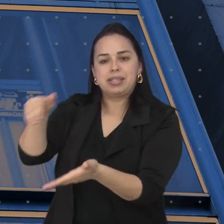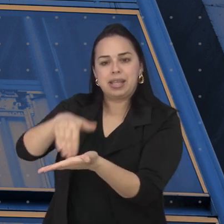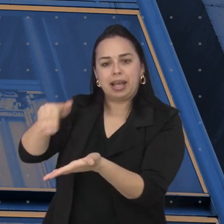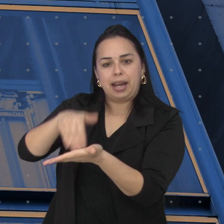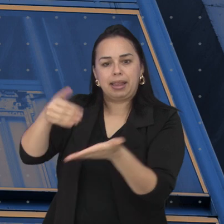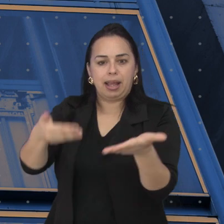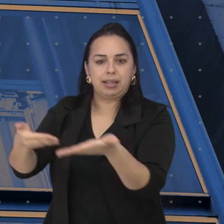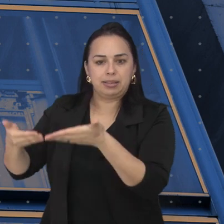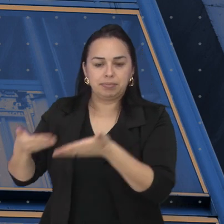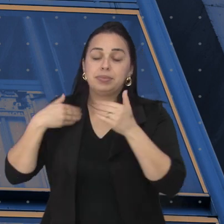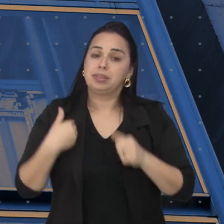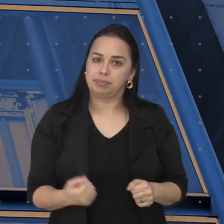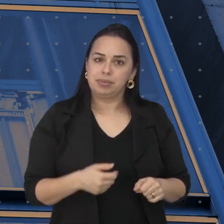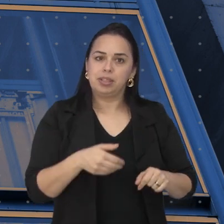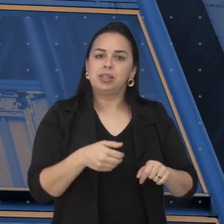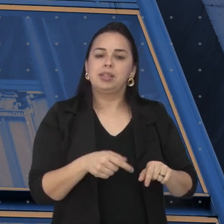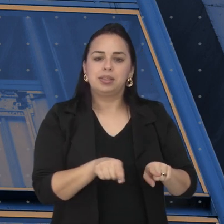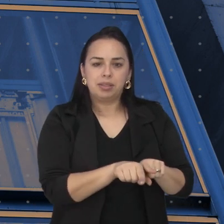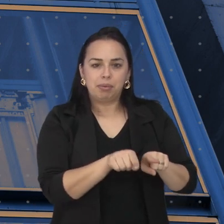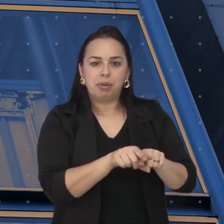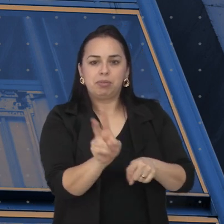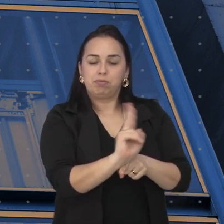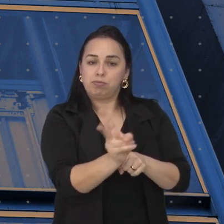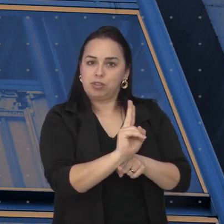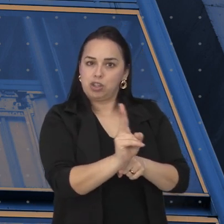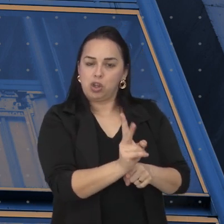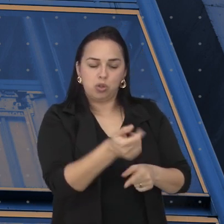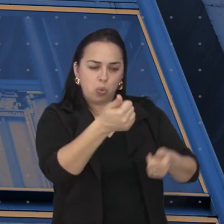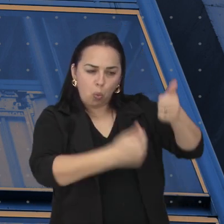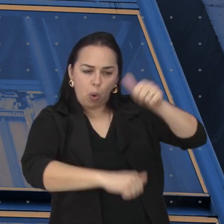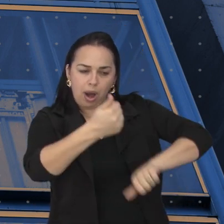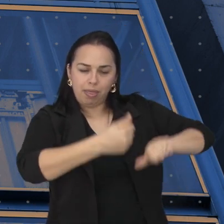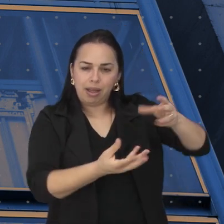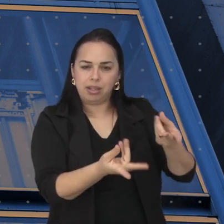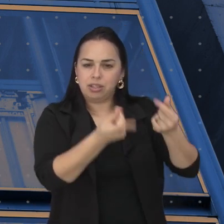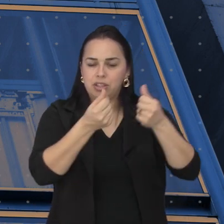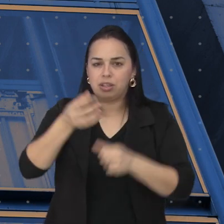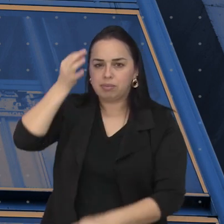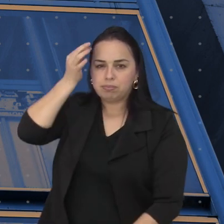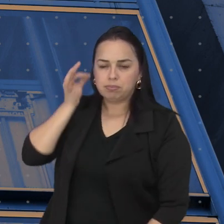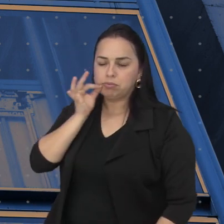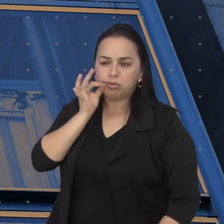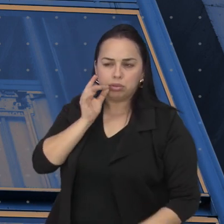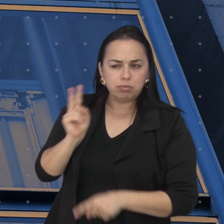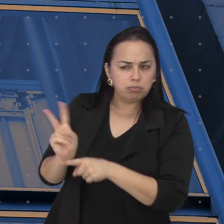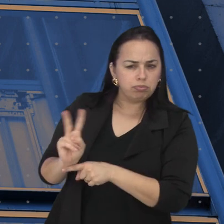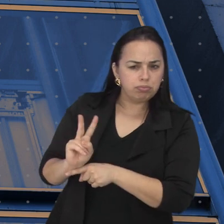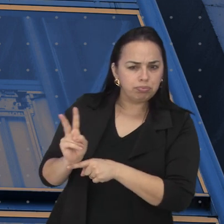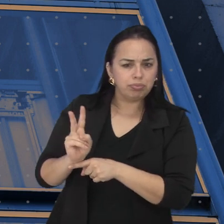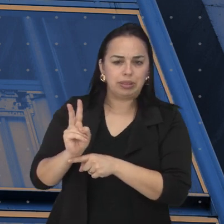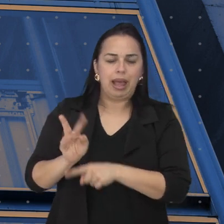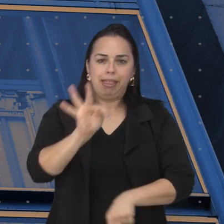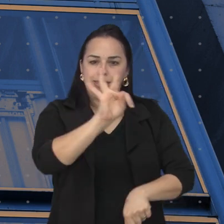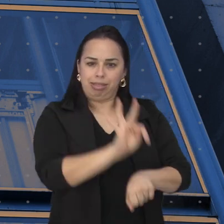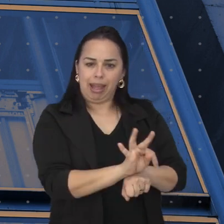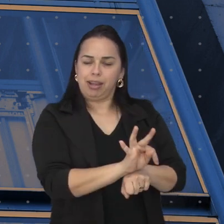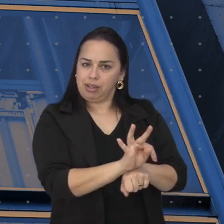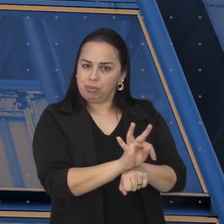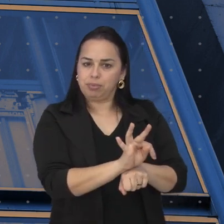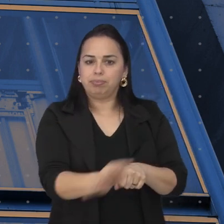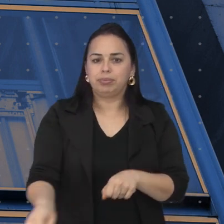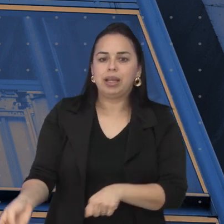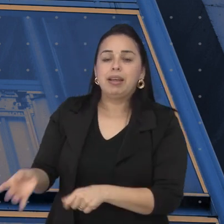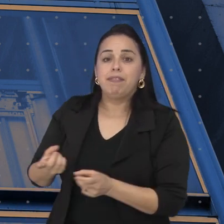secretária, serralheiro, servente de obras, supervisor de qualidade, supervisor de telemarketing e atendimento, técnico